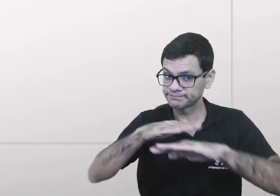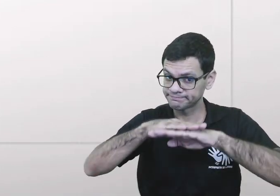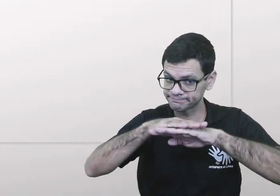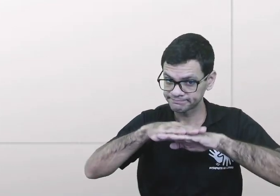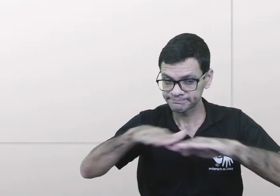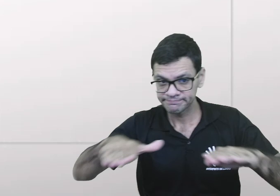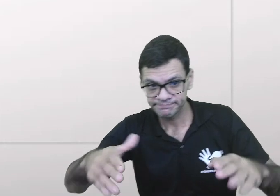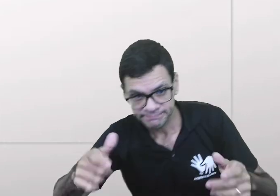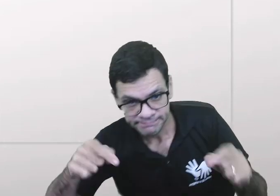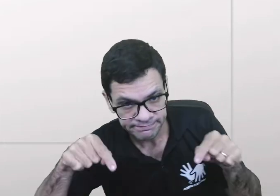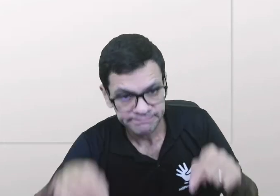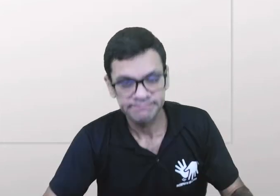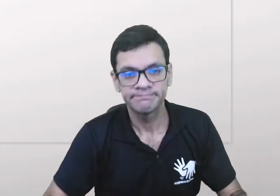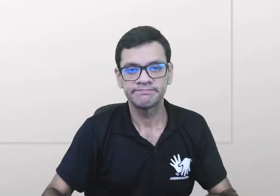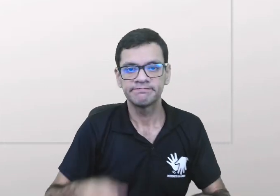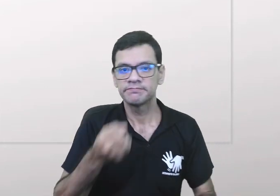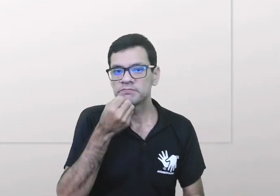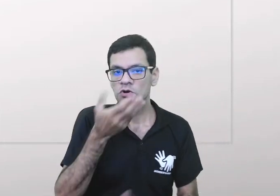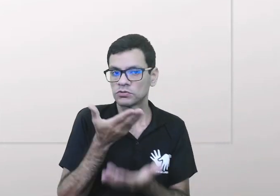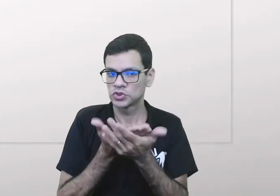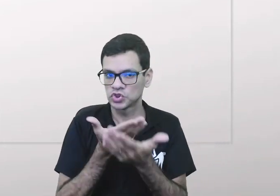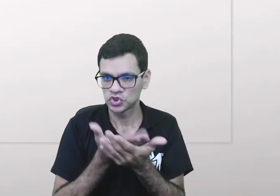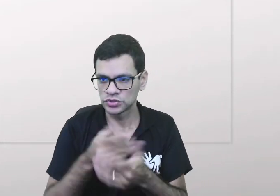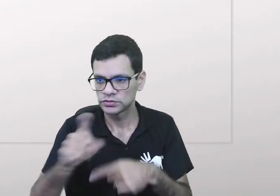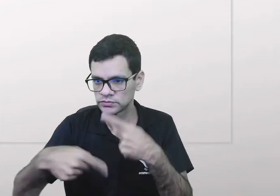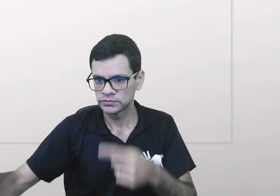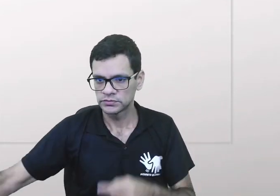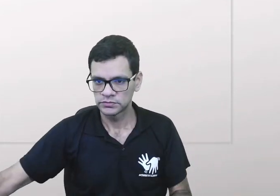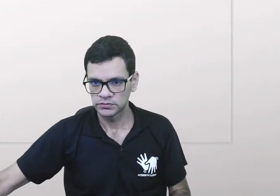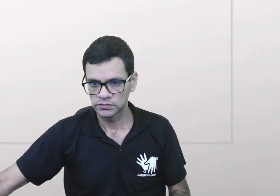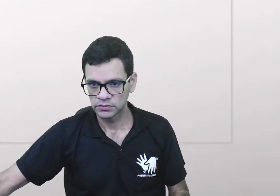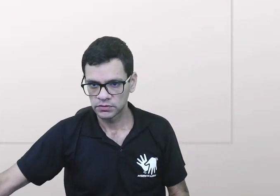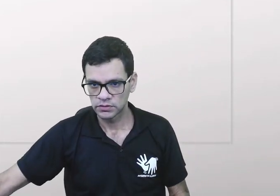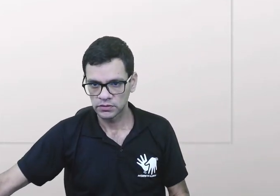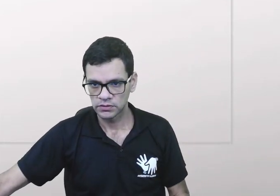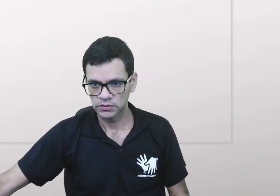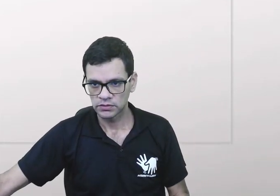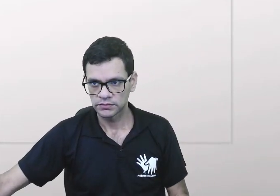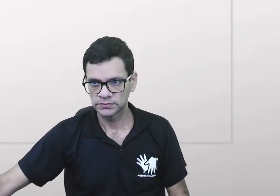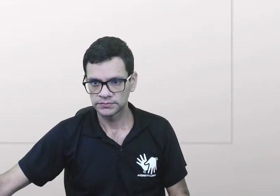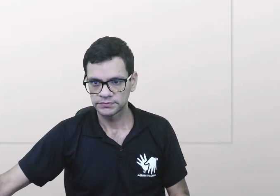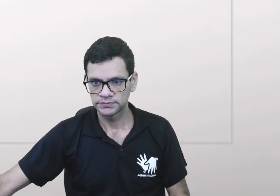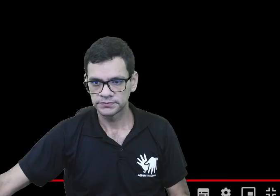é isso. E bons estudos e até breve.